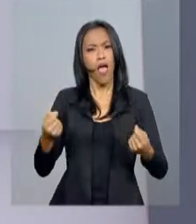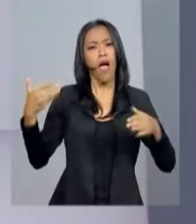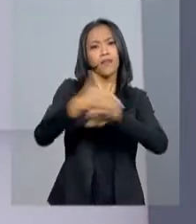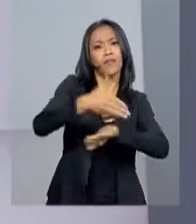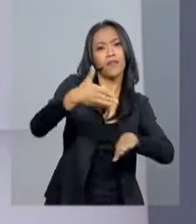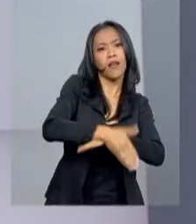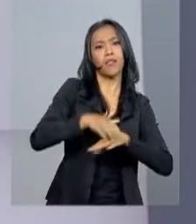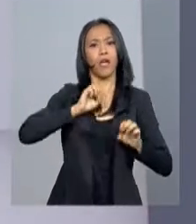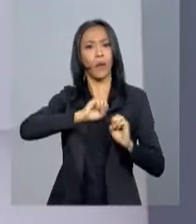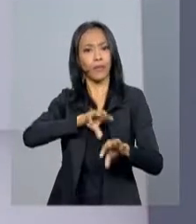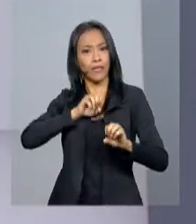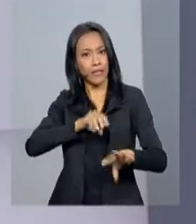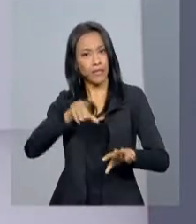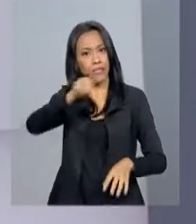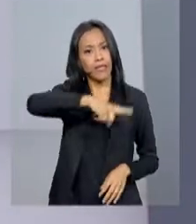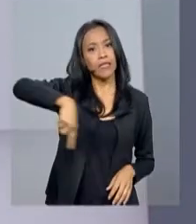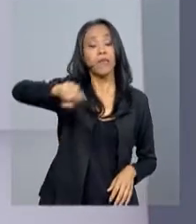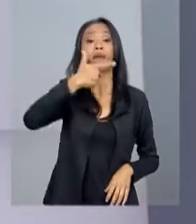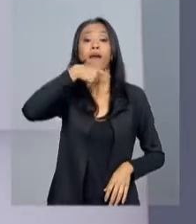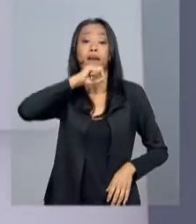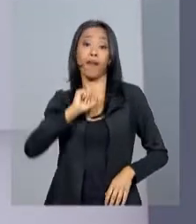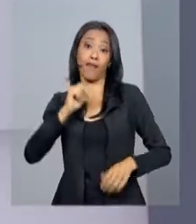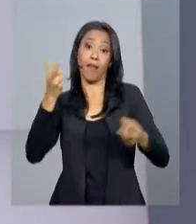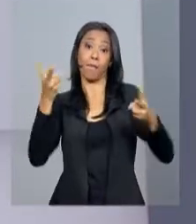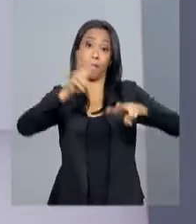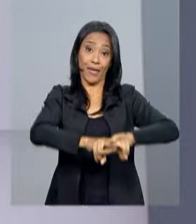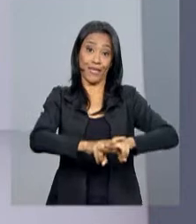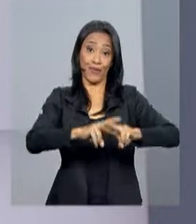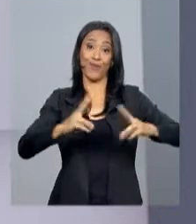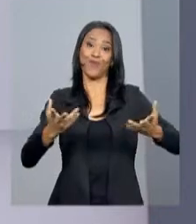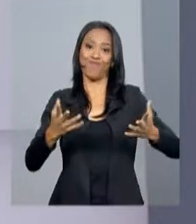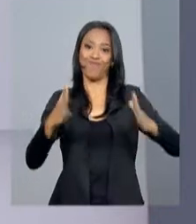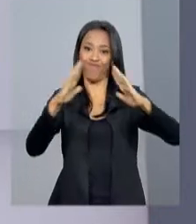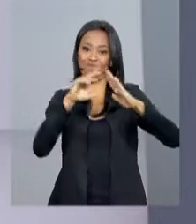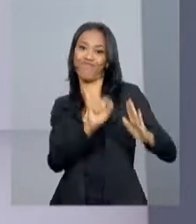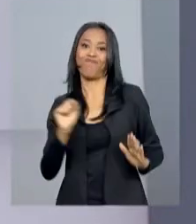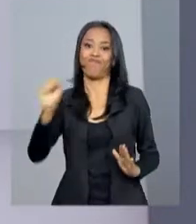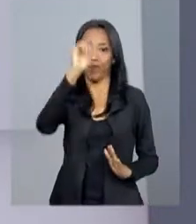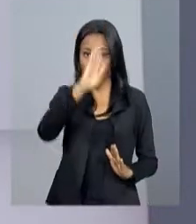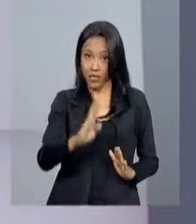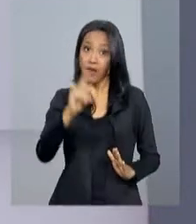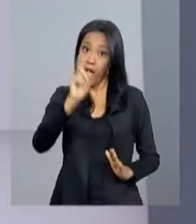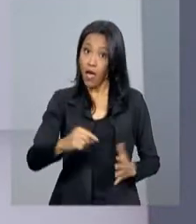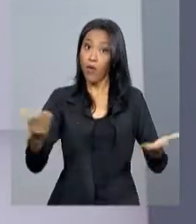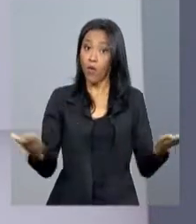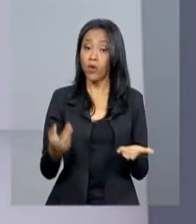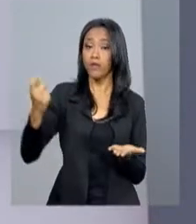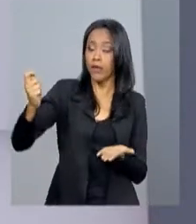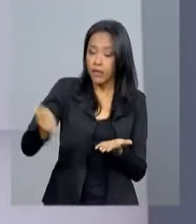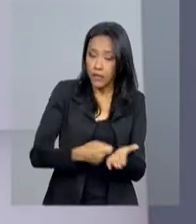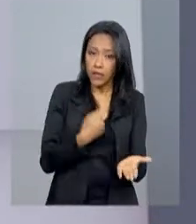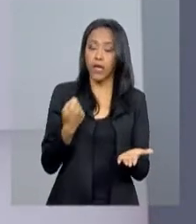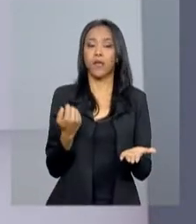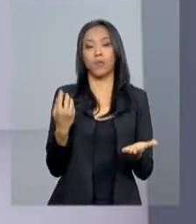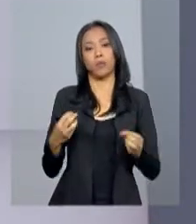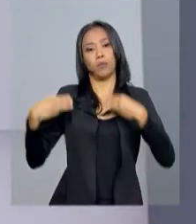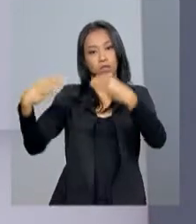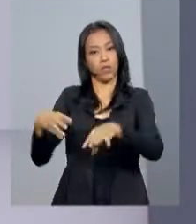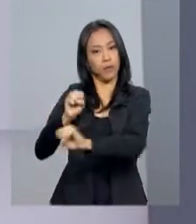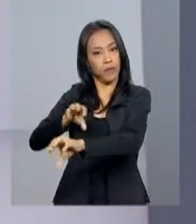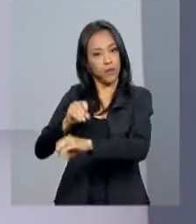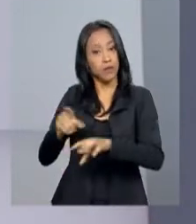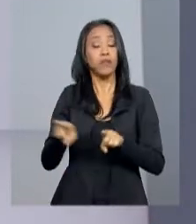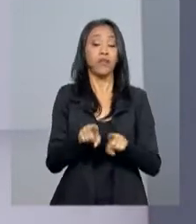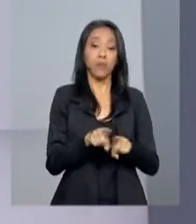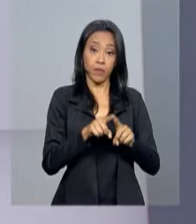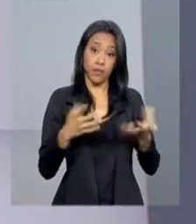para a população penitenciária de todo o país essa é a meta do acordo assinado hoje entre os ministérios da educação e da segurança